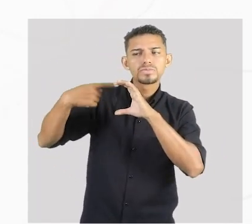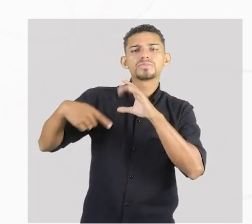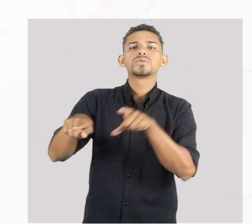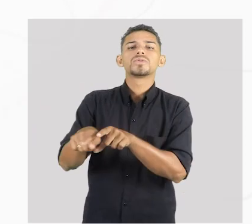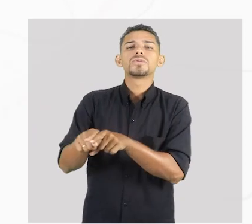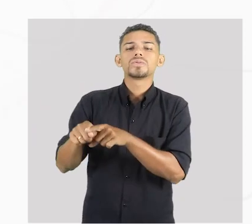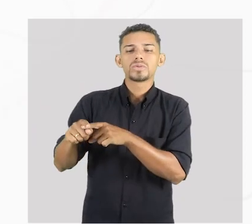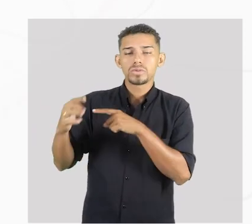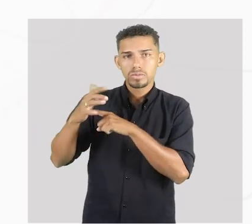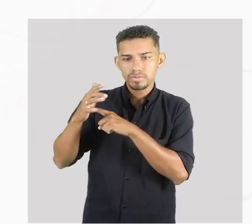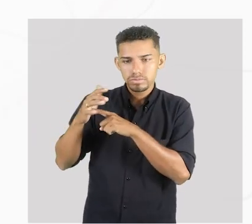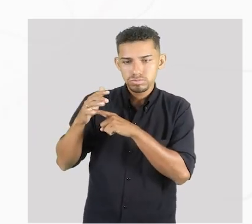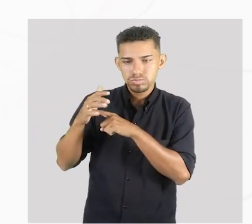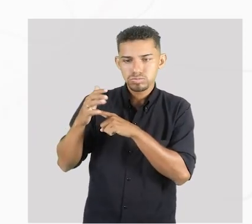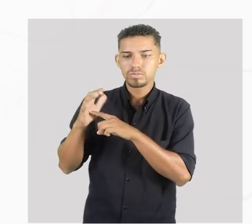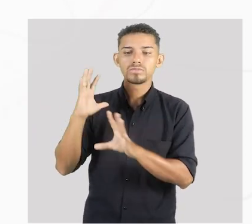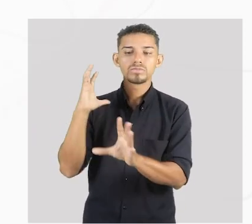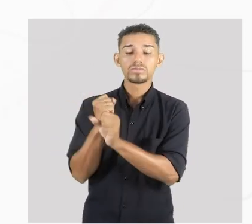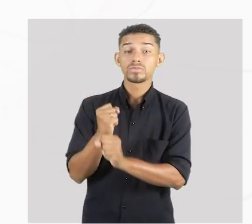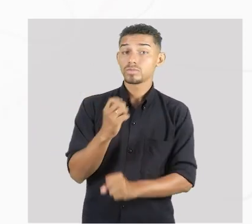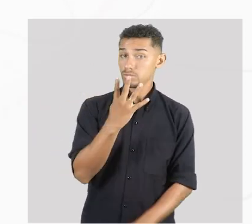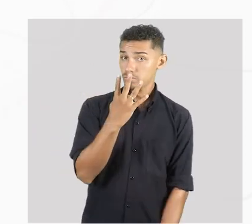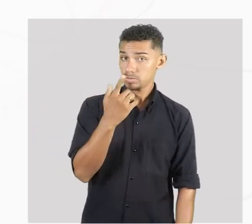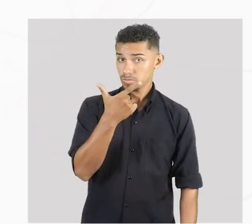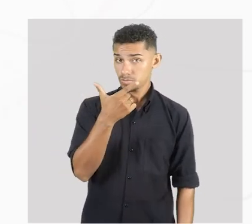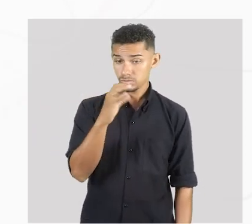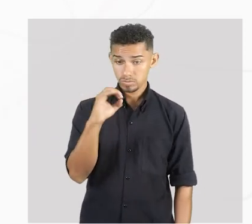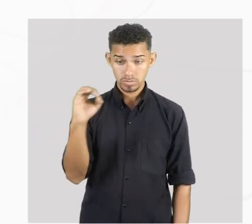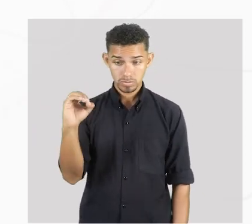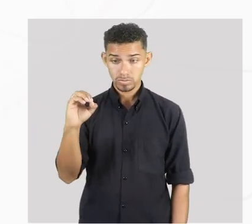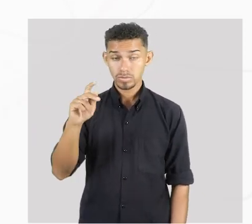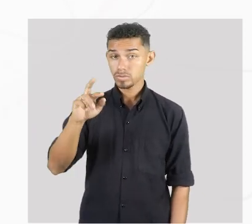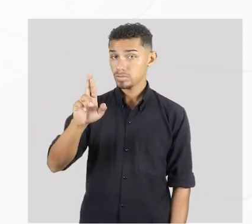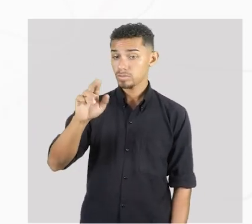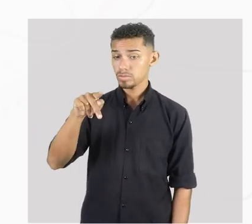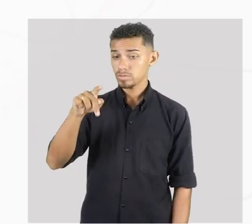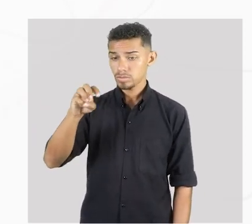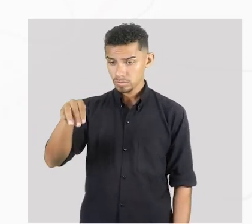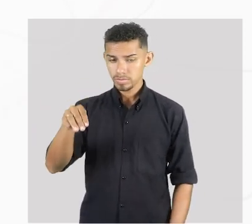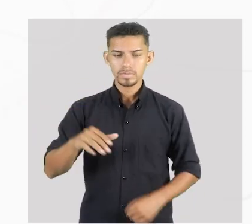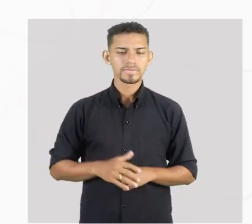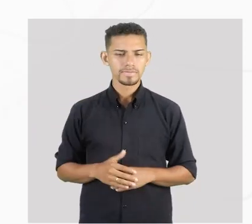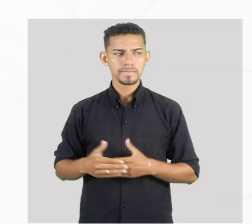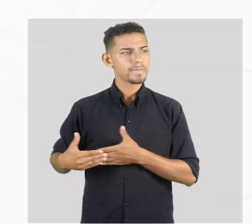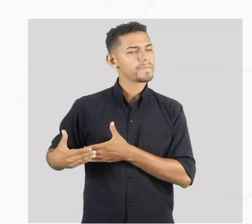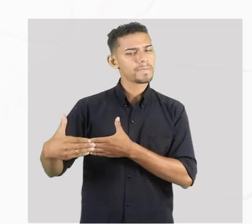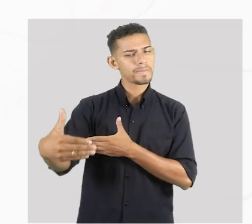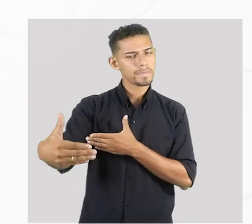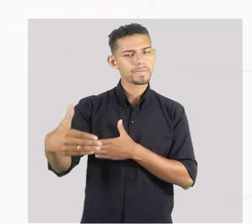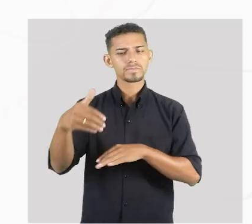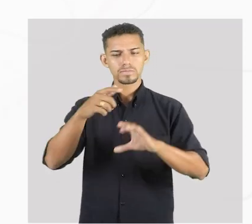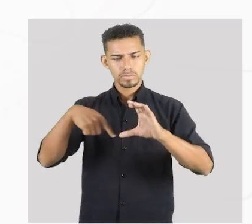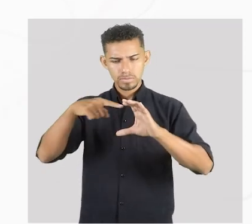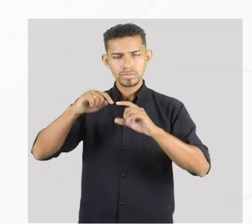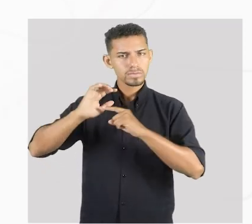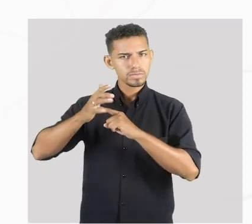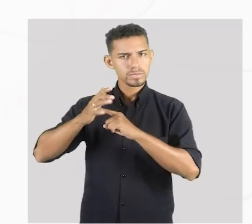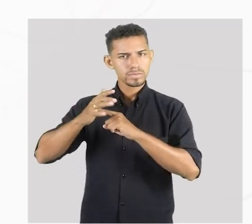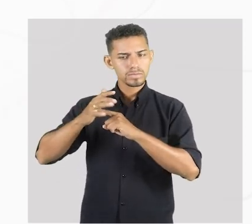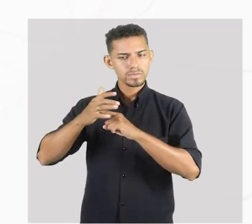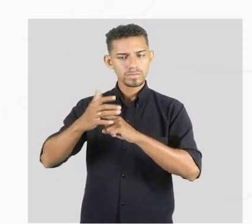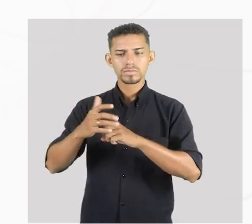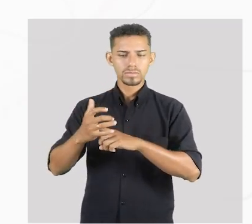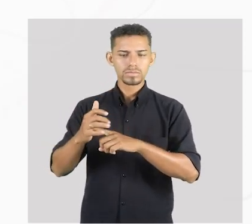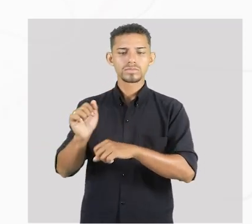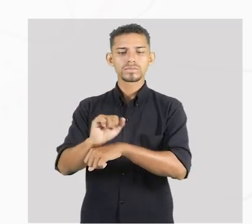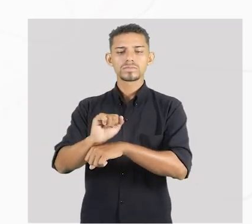4.200 RPM. A partir disso, determine a velocidade angular de rotação desse motor.